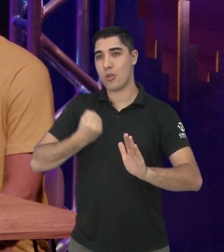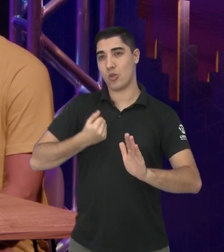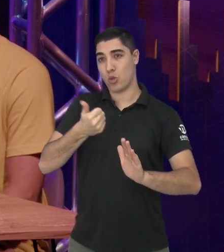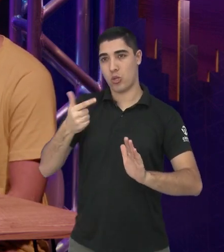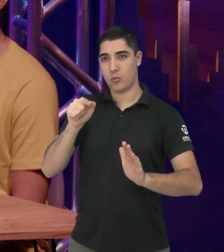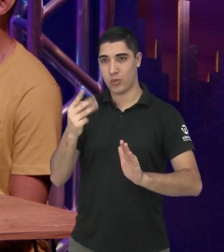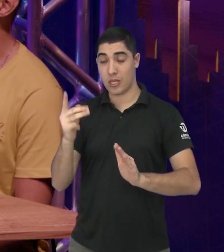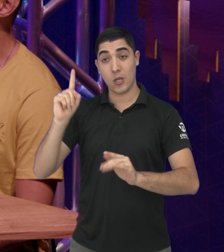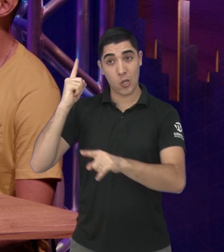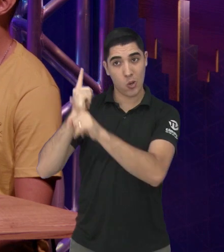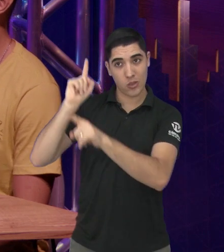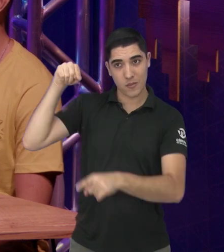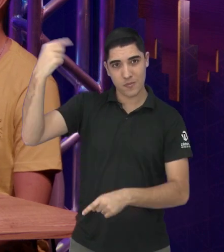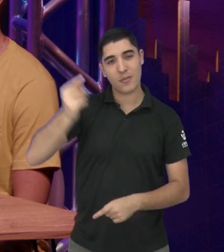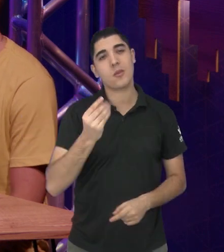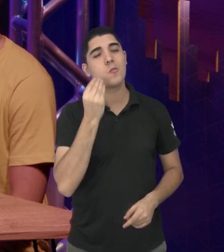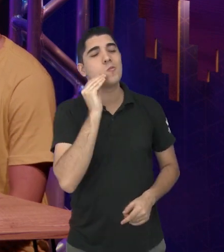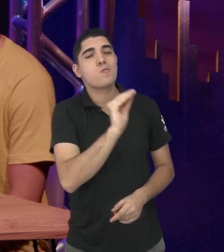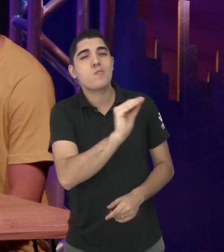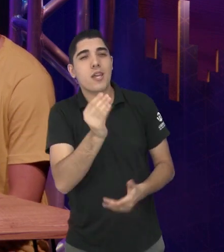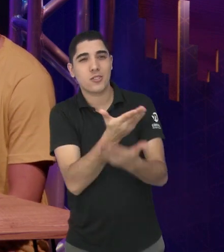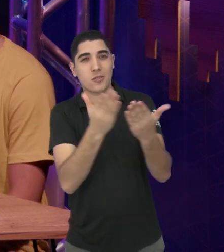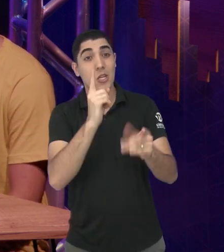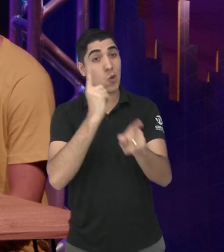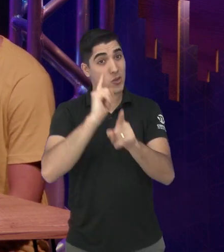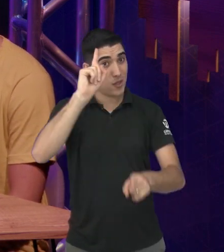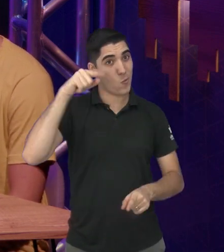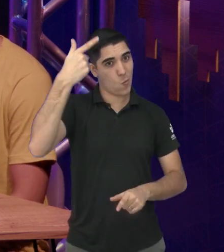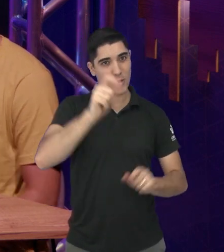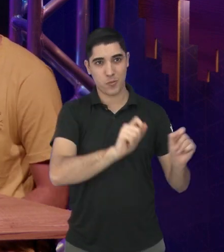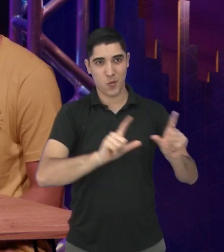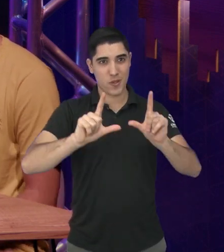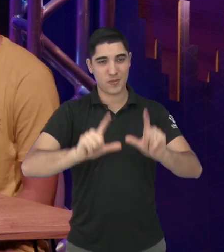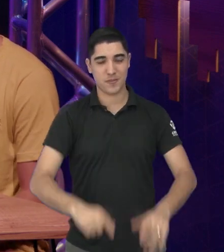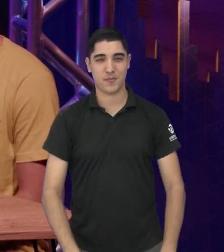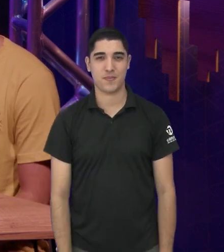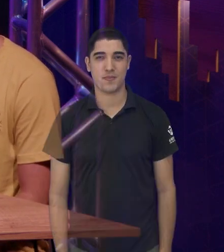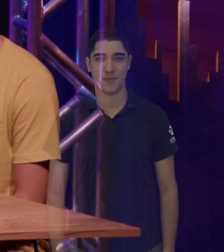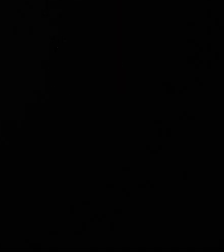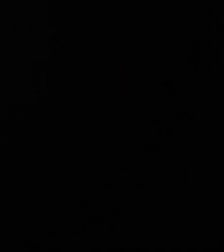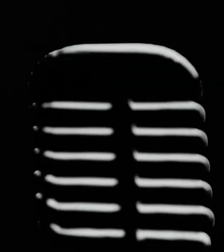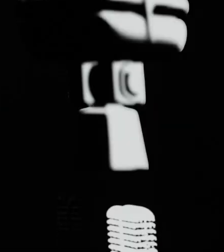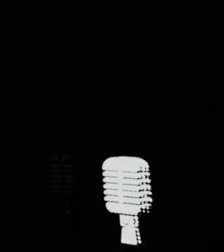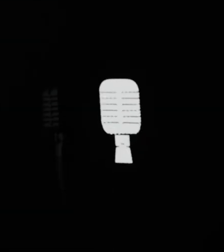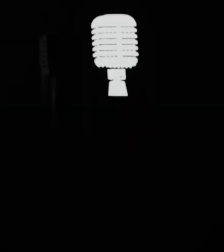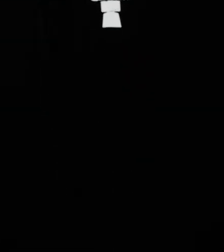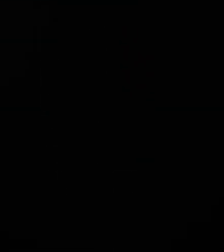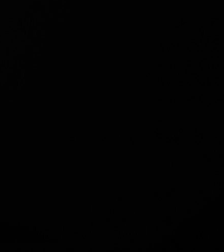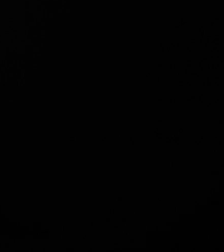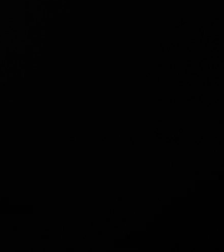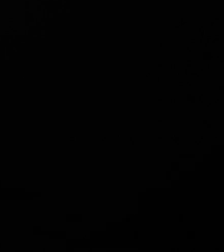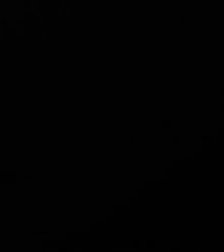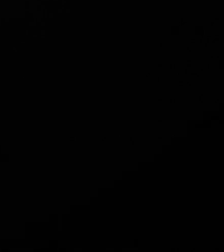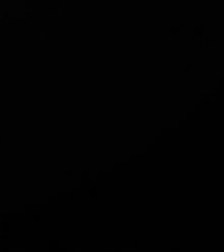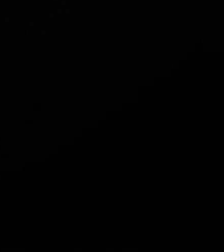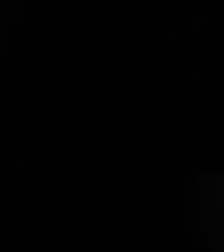12.3. E até mais. É isso, gente. Um beijo pra vocês e até o próximo programa.